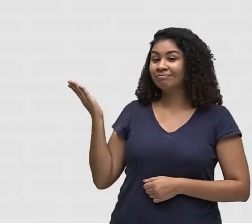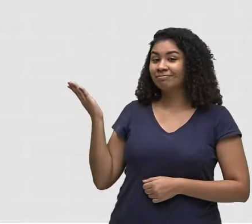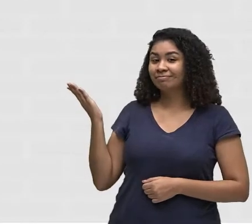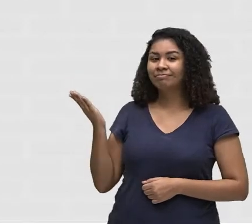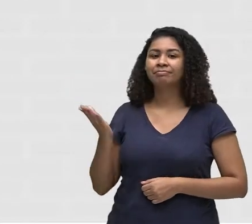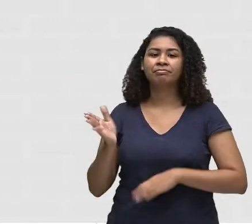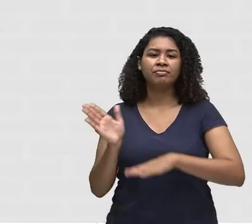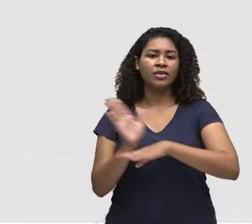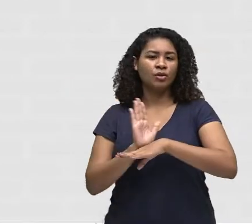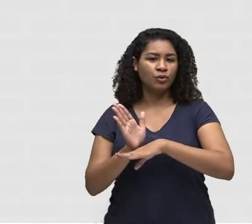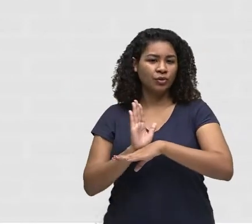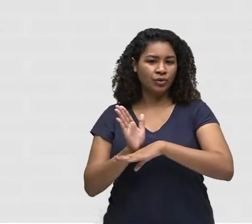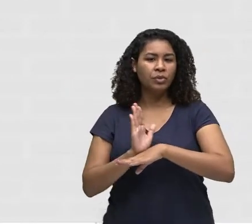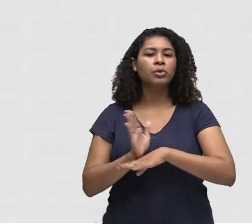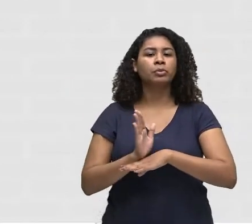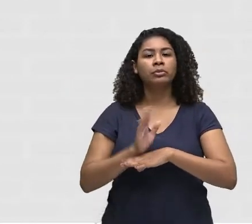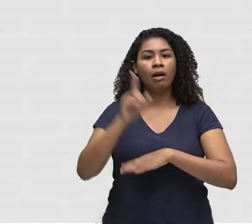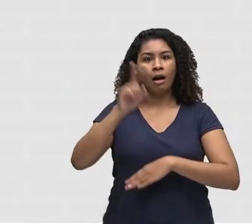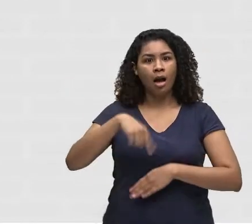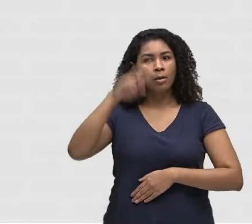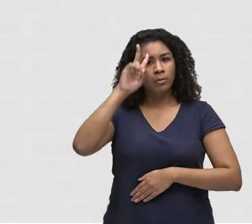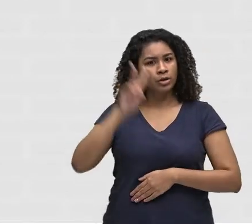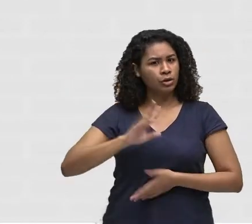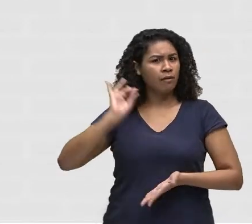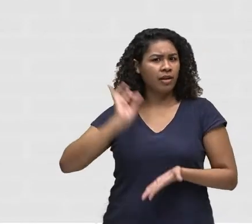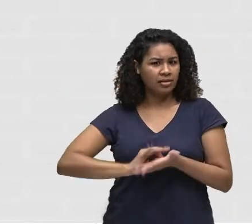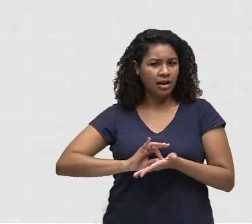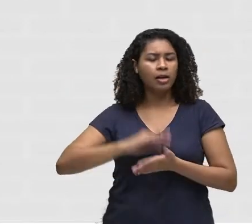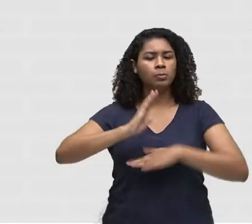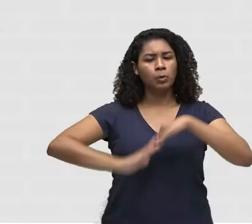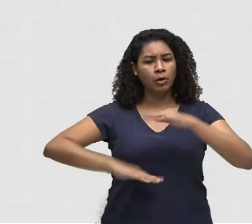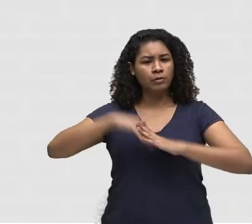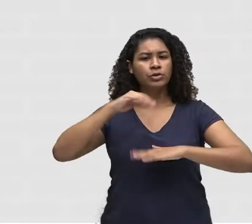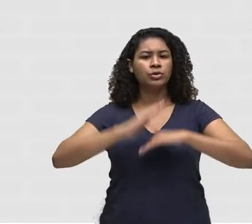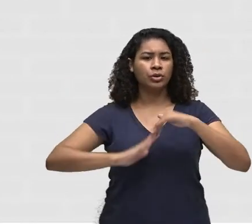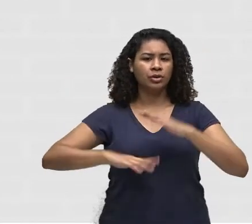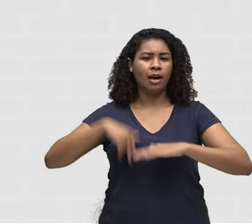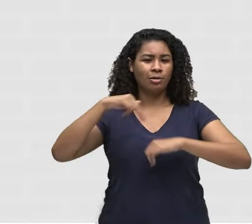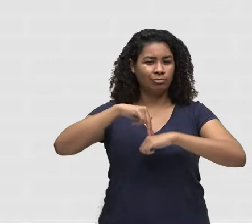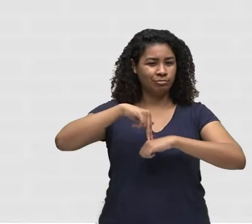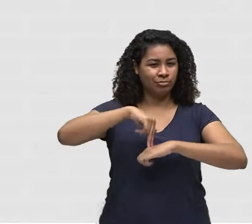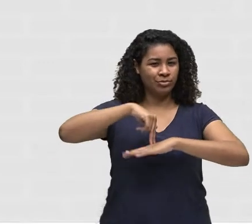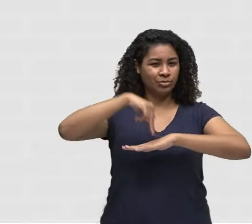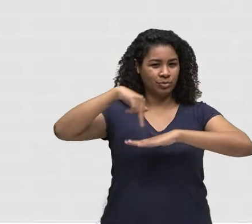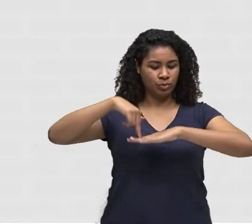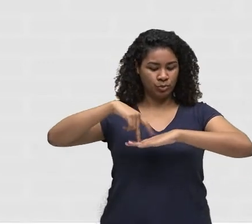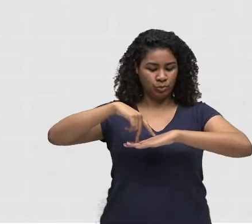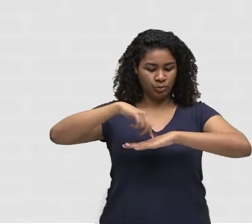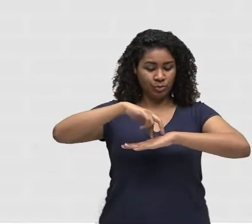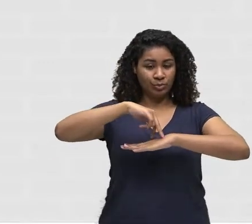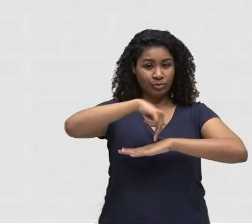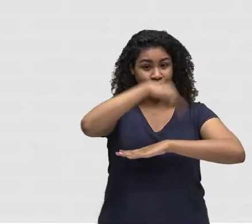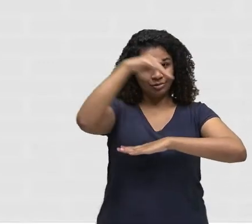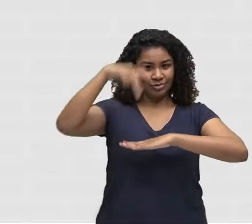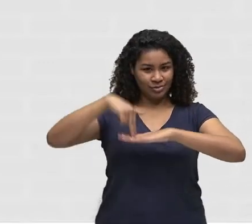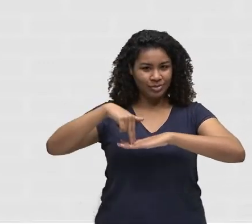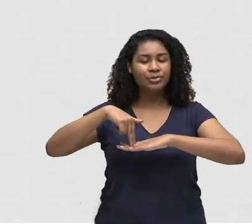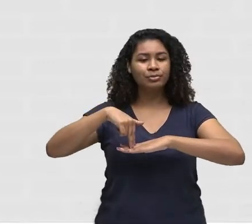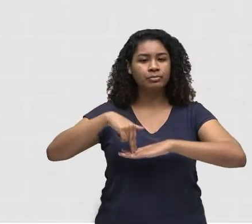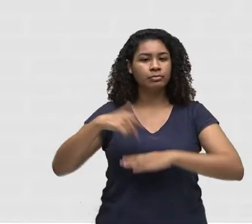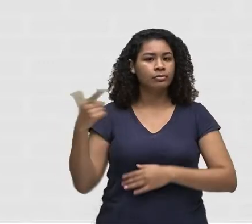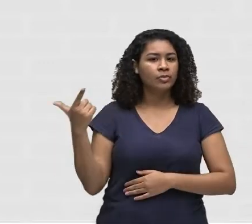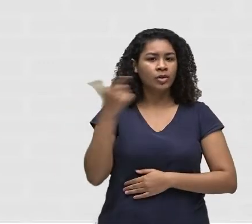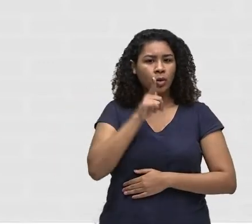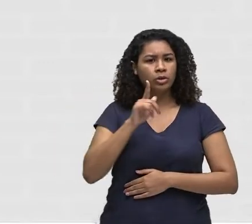filme baseado em uma história real de uma ginasta que enfim, alcançou altos patamares aí com